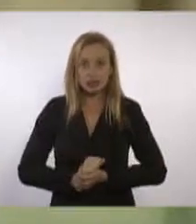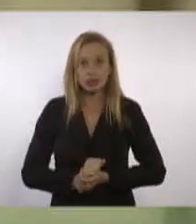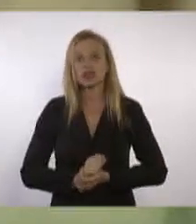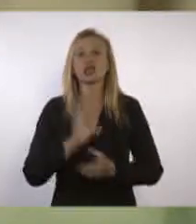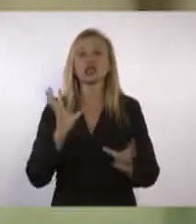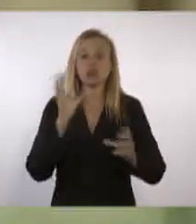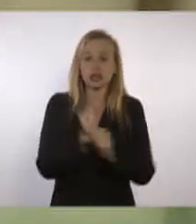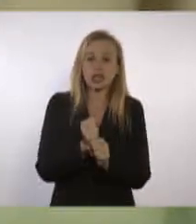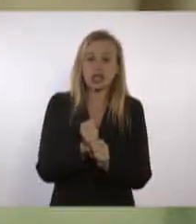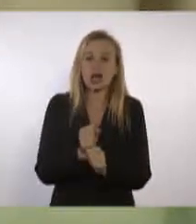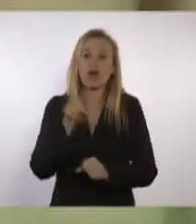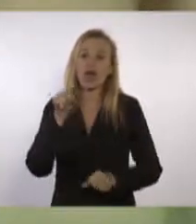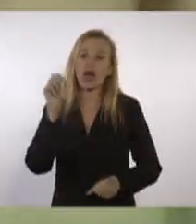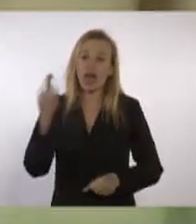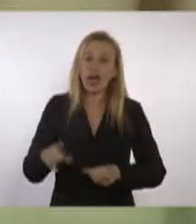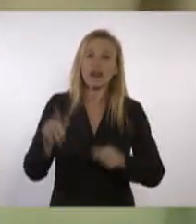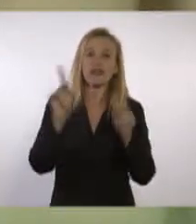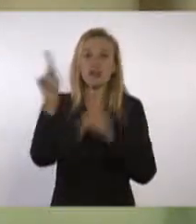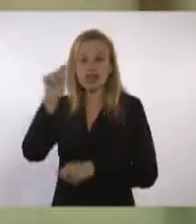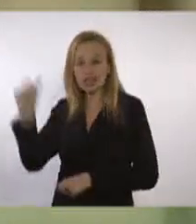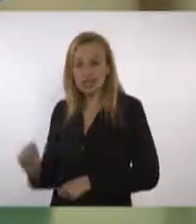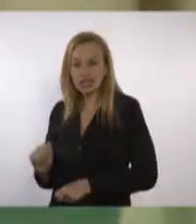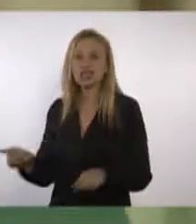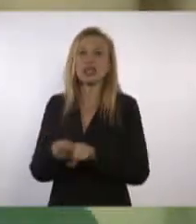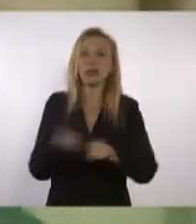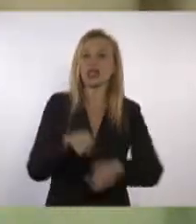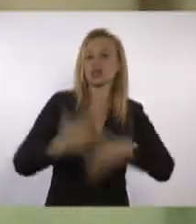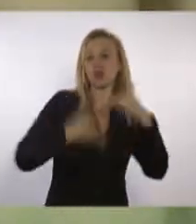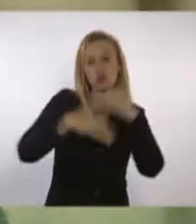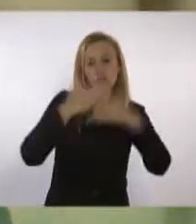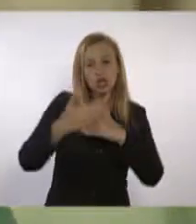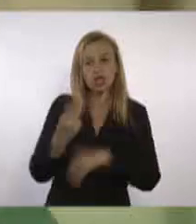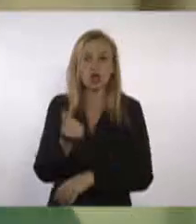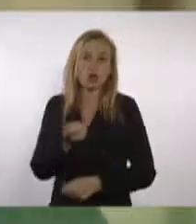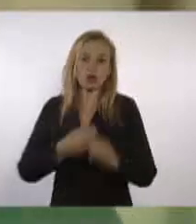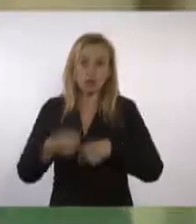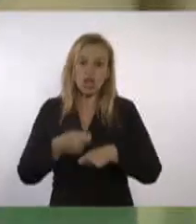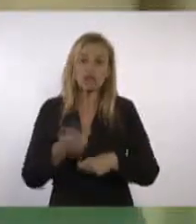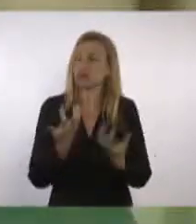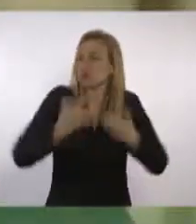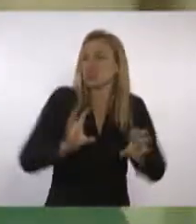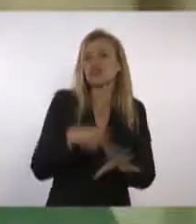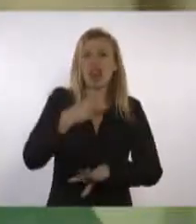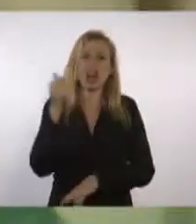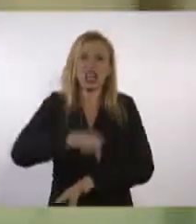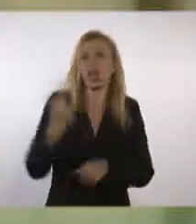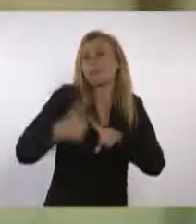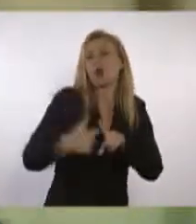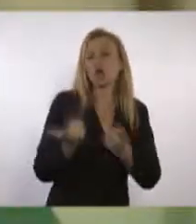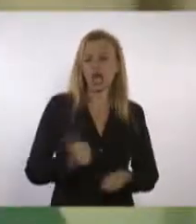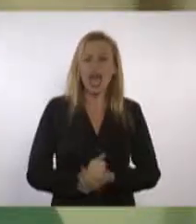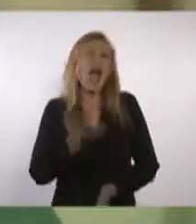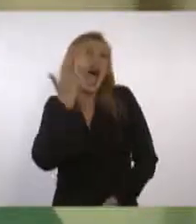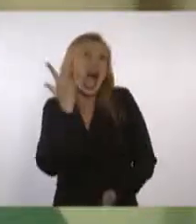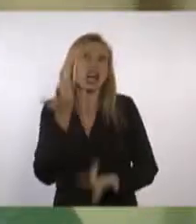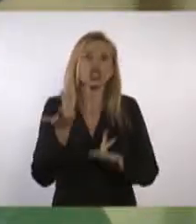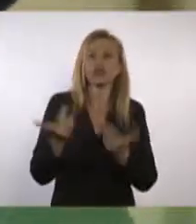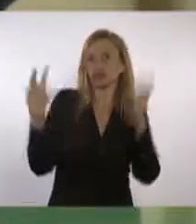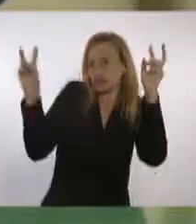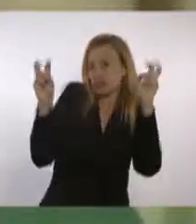é Fazenda e Desenvolvimento Econômico. Não quis colocar aqui, porque acho que o